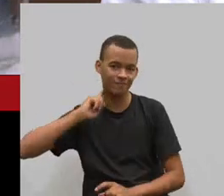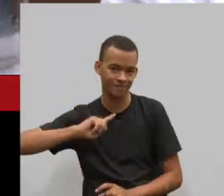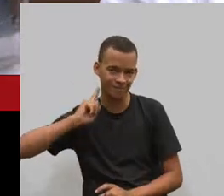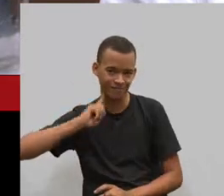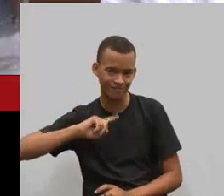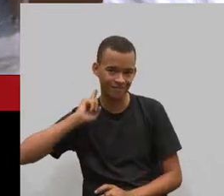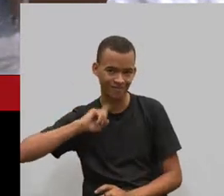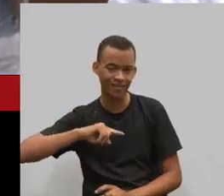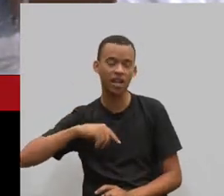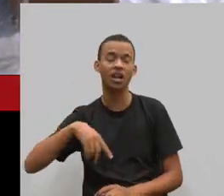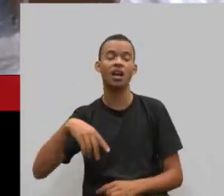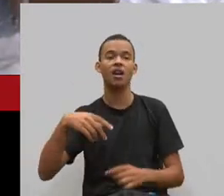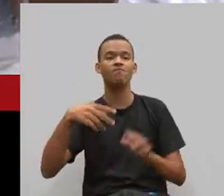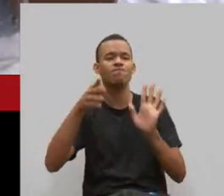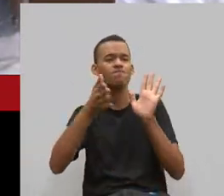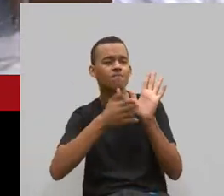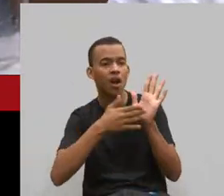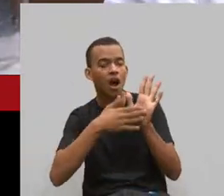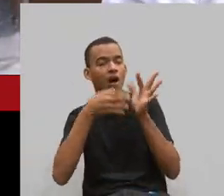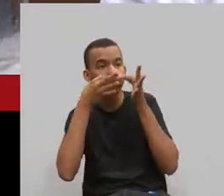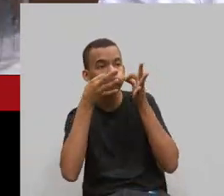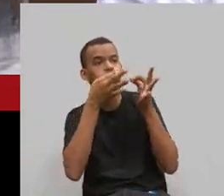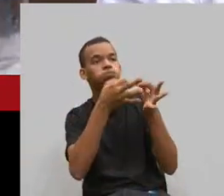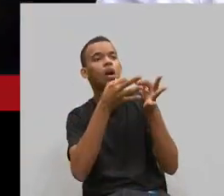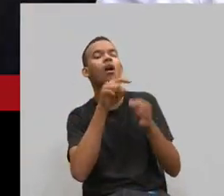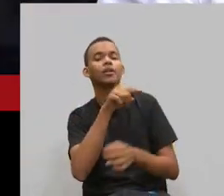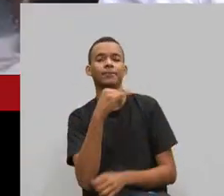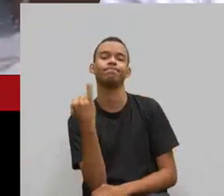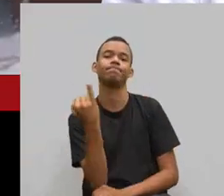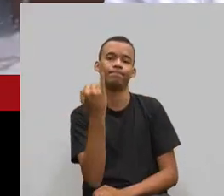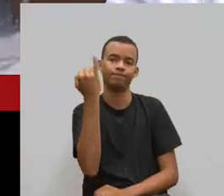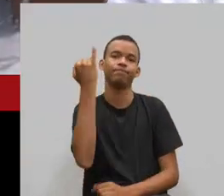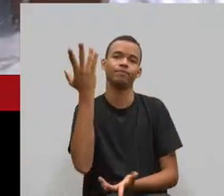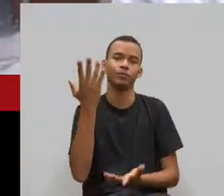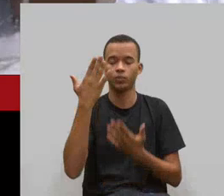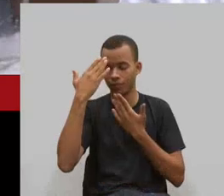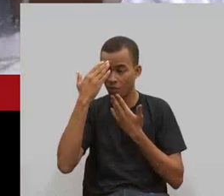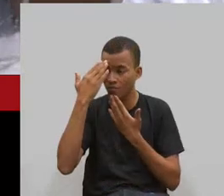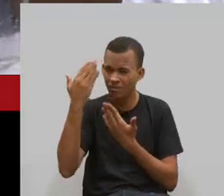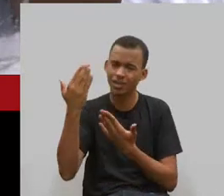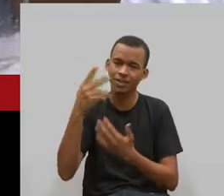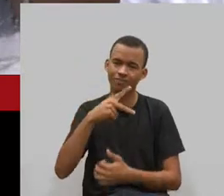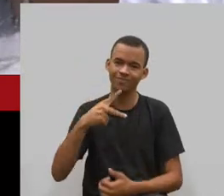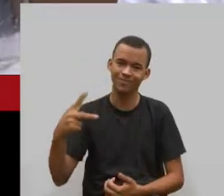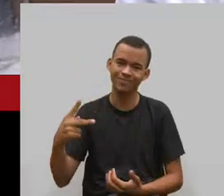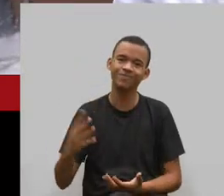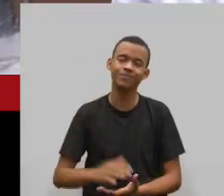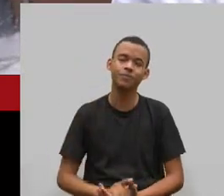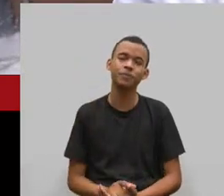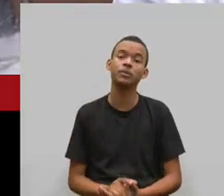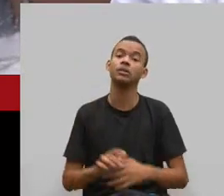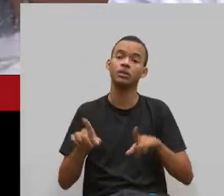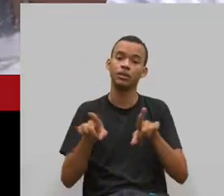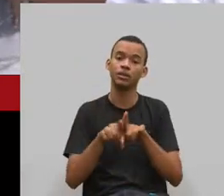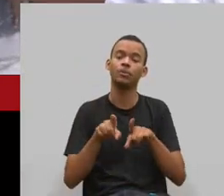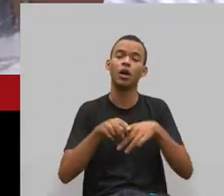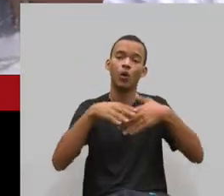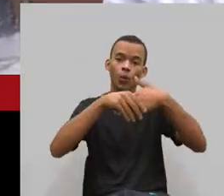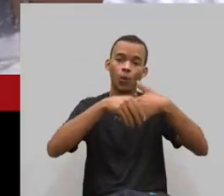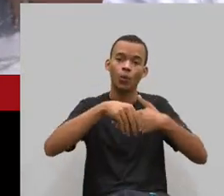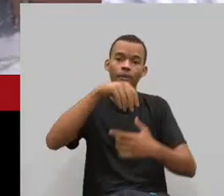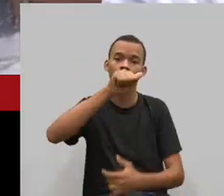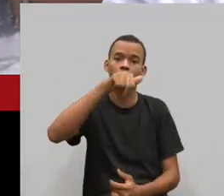importância desse projeto de lei muito obrigada viu Dr Maurício cumprimentar aqui também o Antônio Eduardo que é o nosso